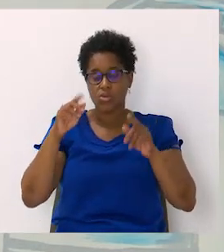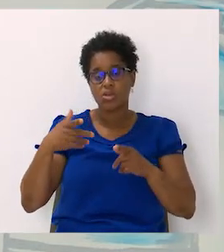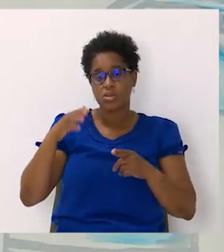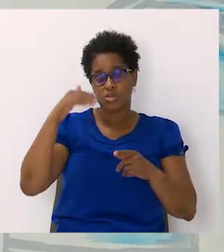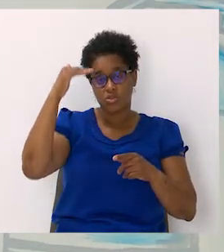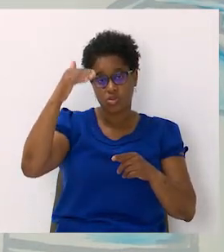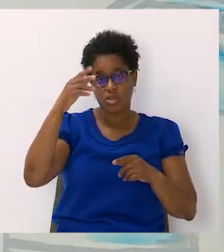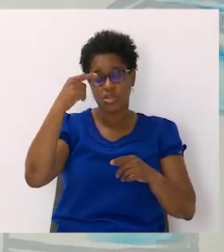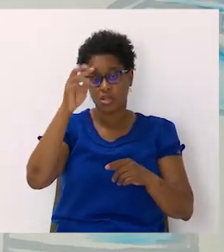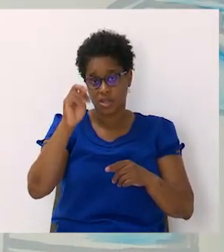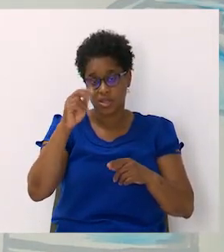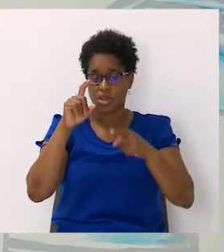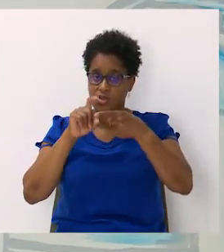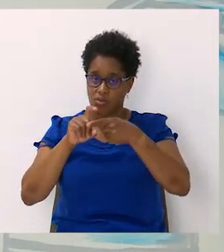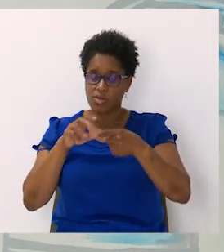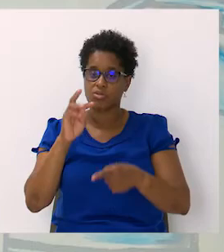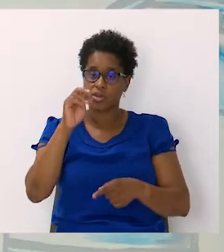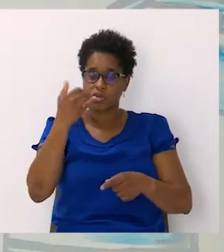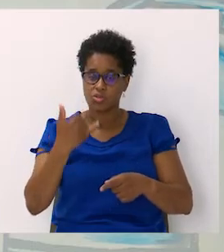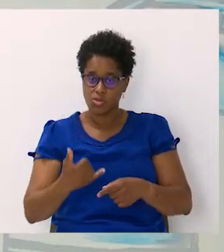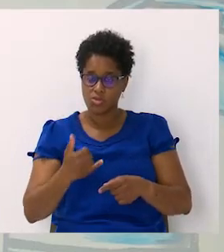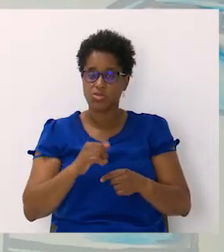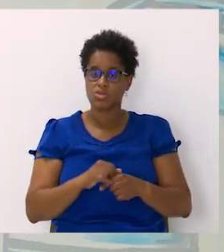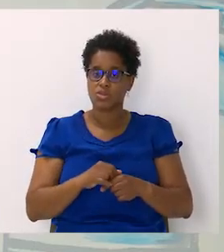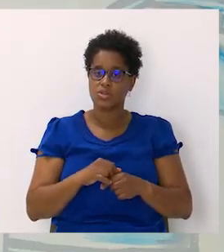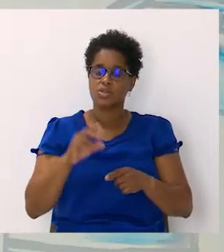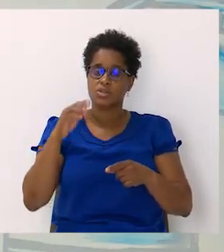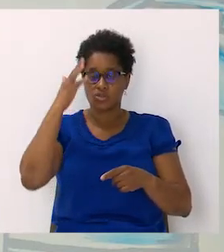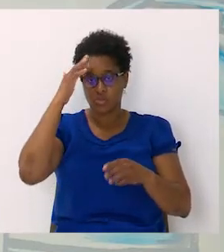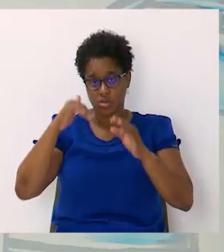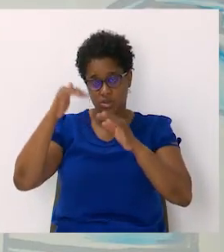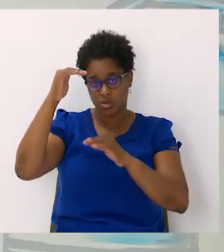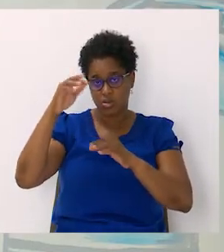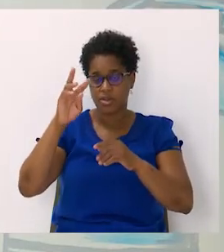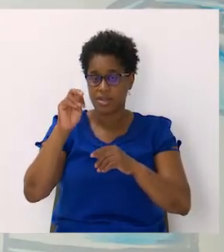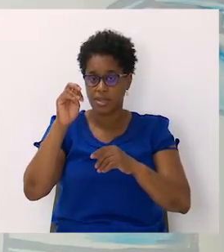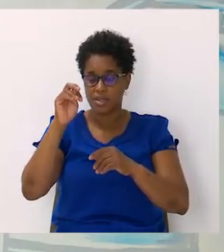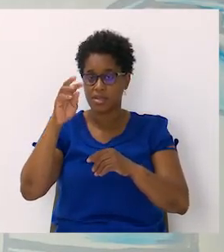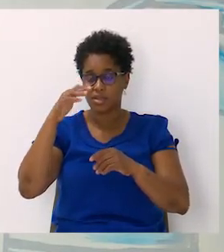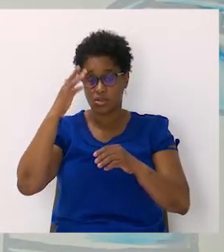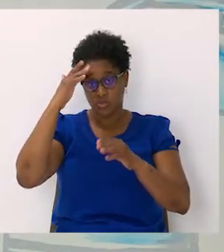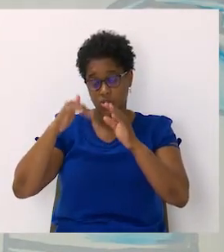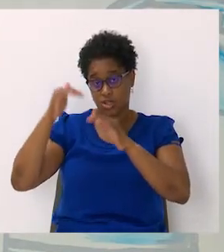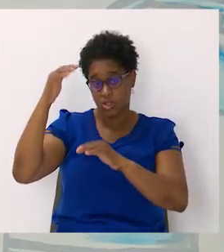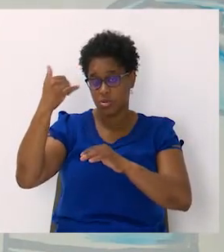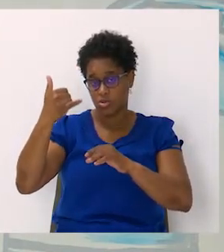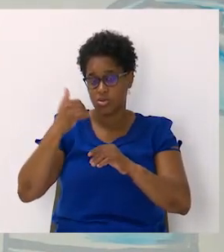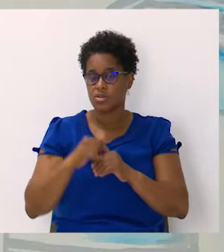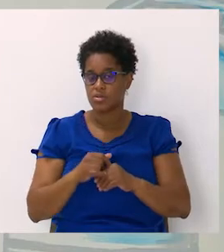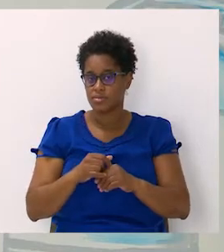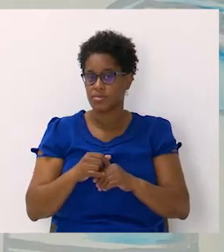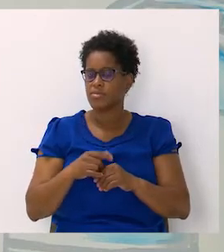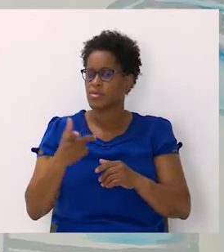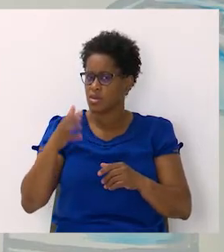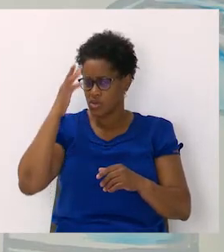expoente 3, a dividir por 3 sobre 2 de expoente 3, de expoente 2.